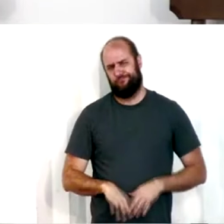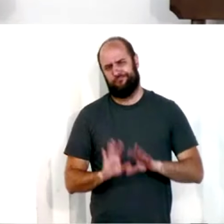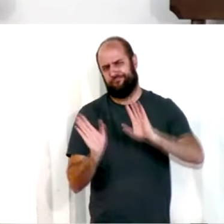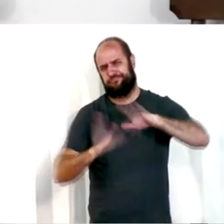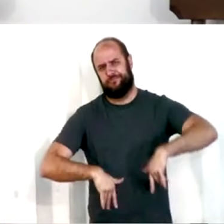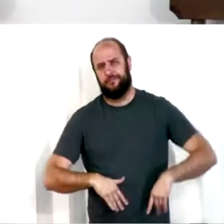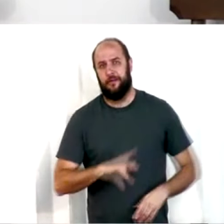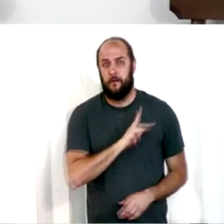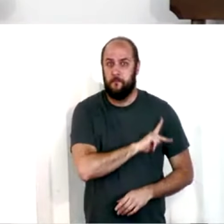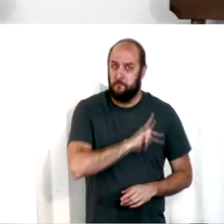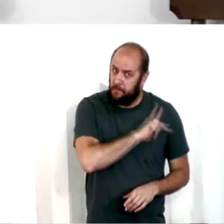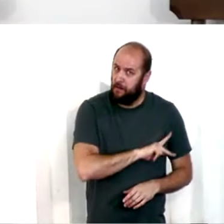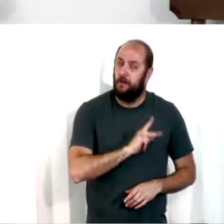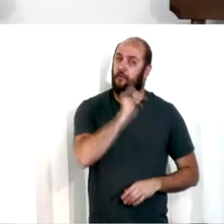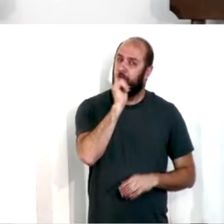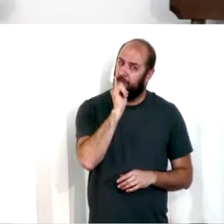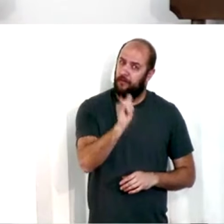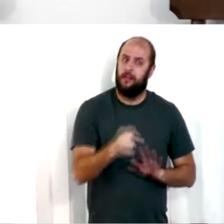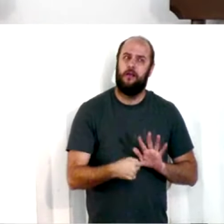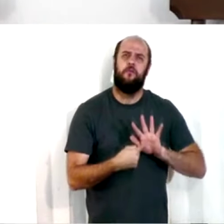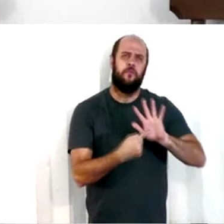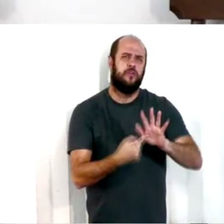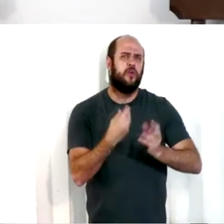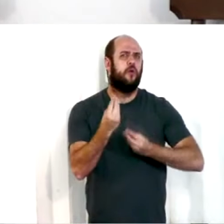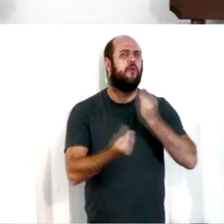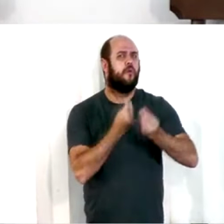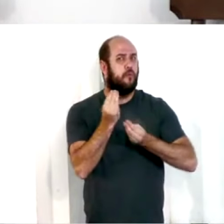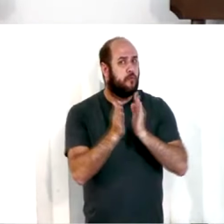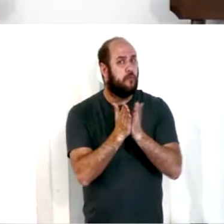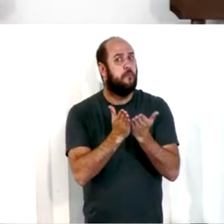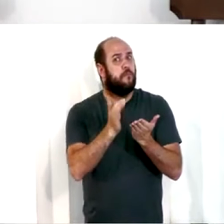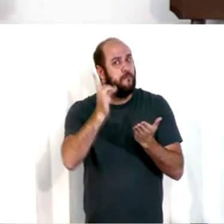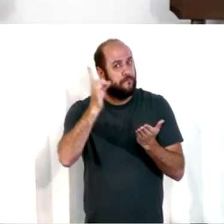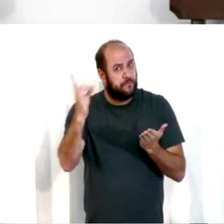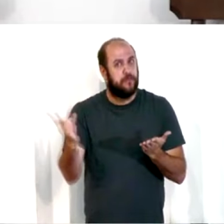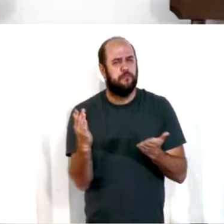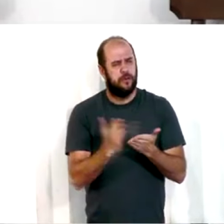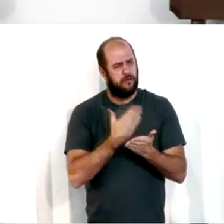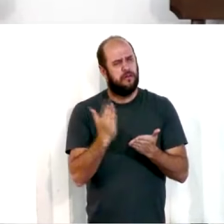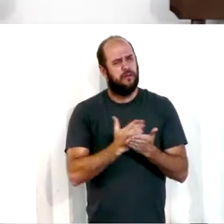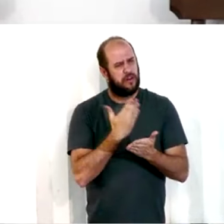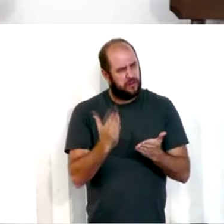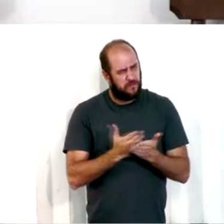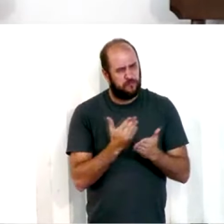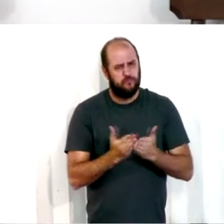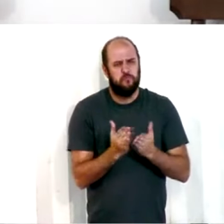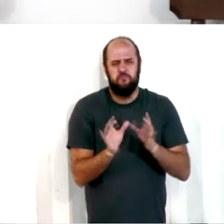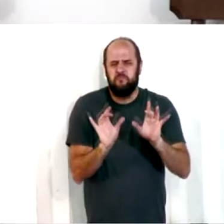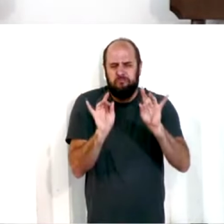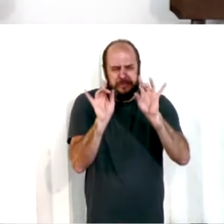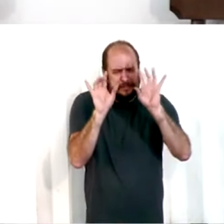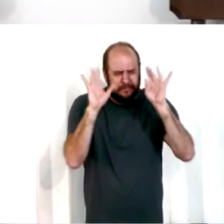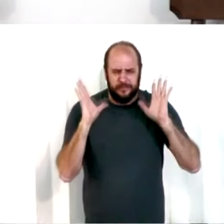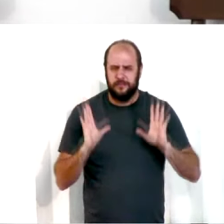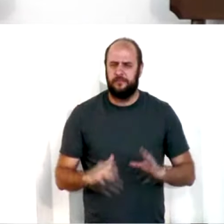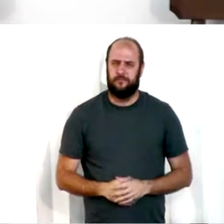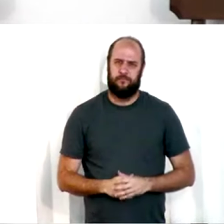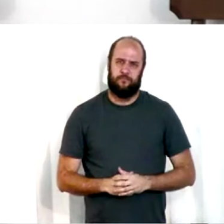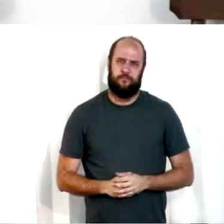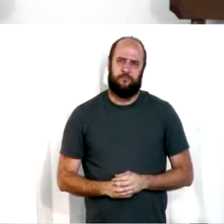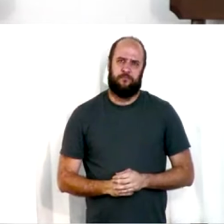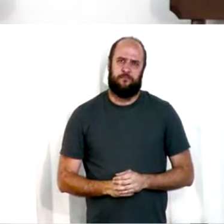Paulo, neste texto, mostra como a Bíblia é um livro de literatura riquíssima. O nome